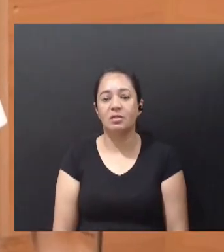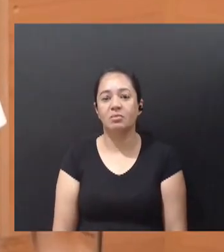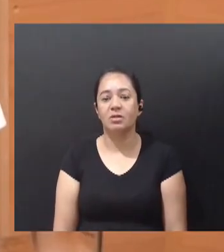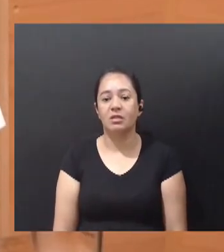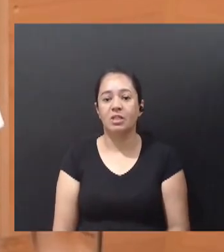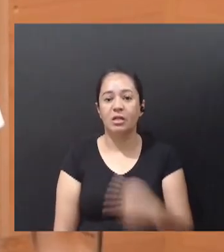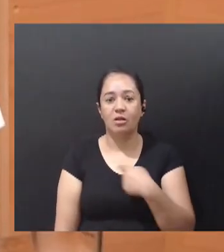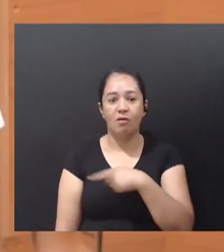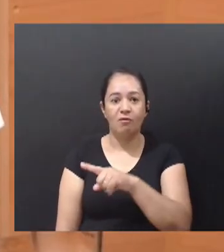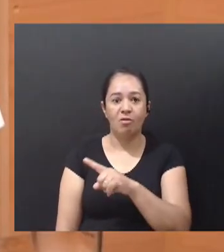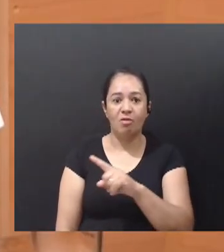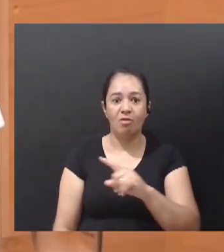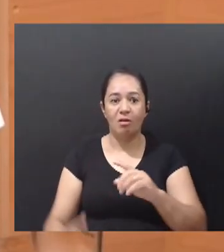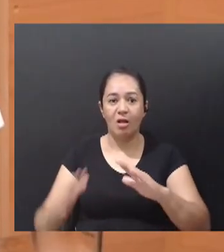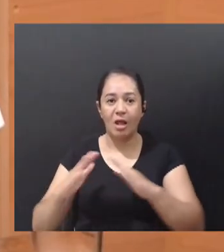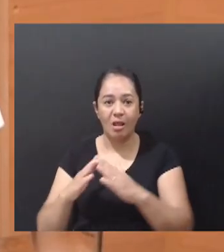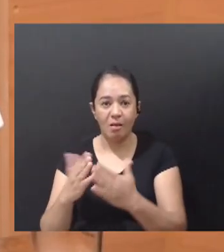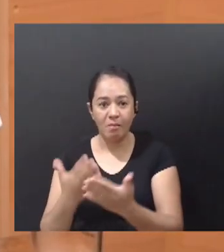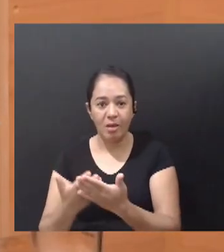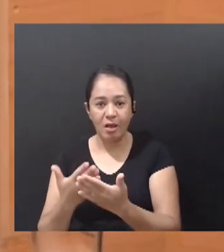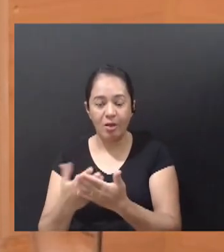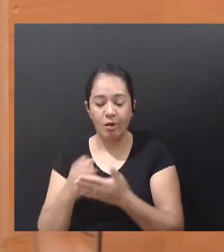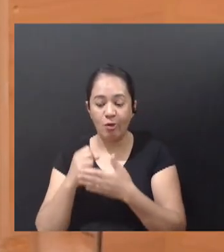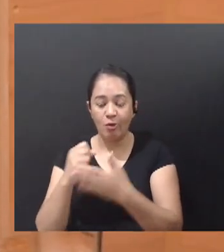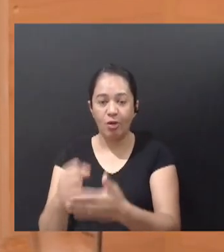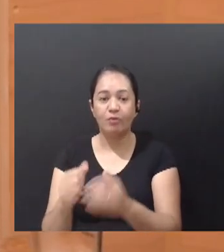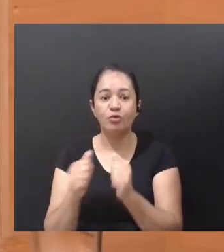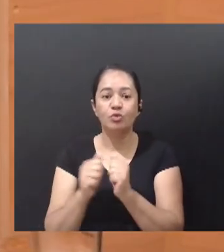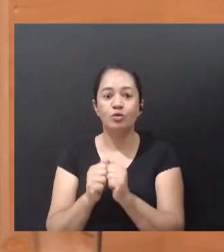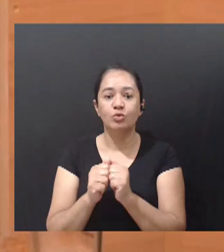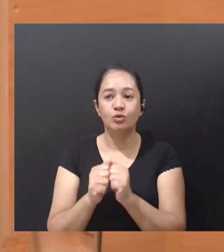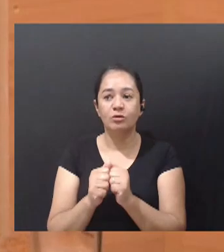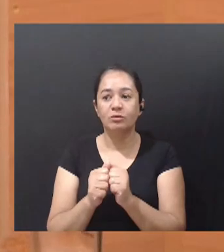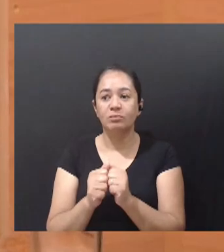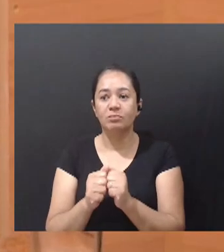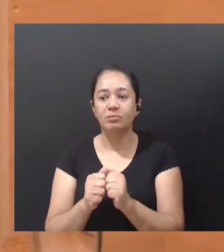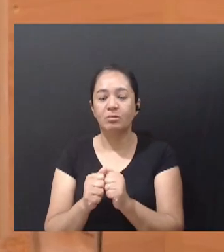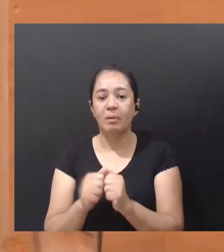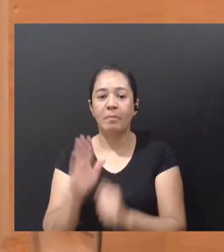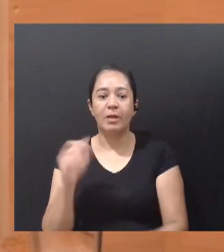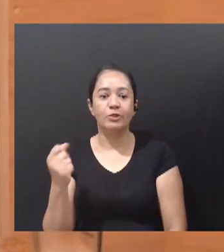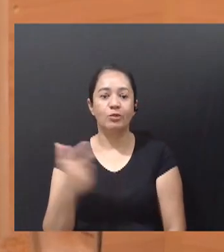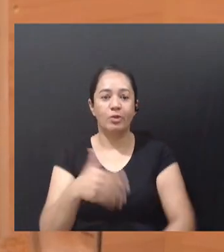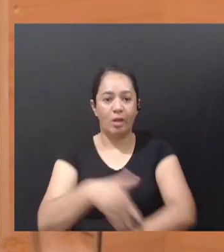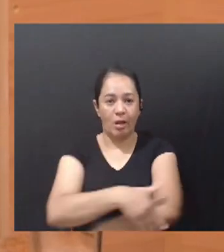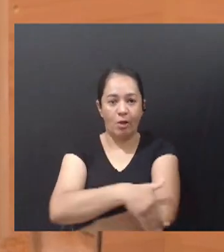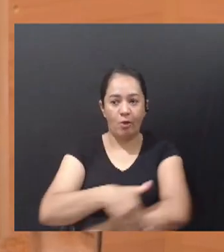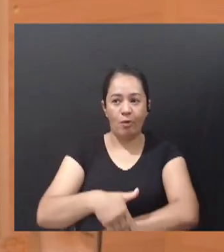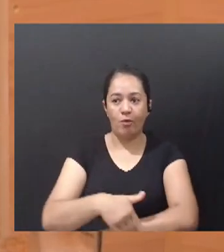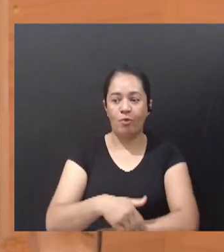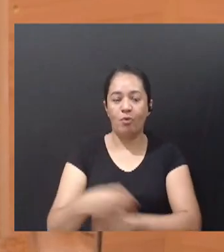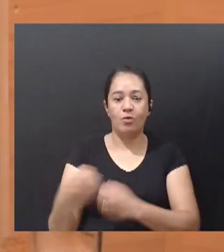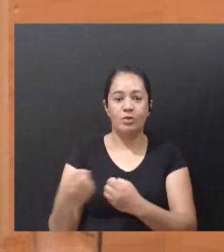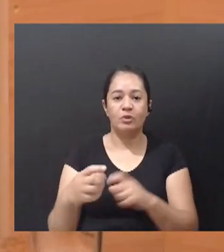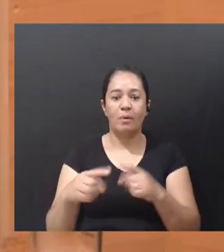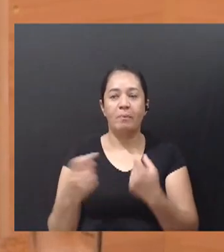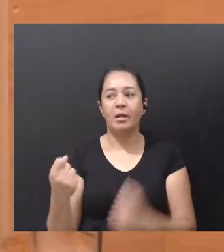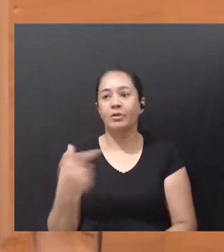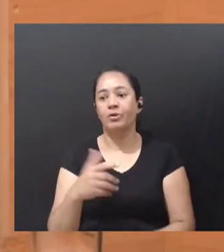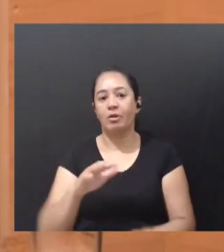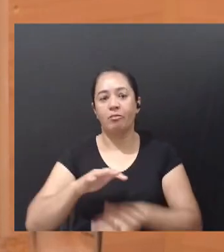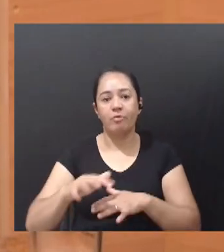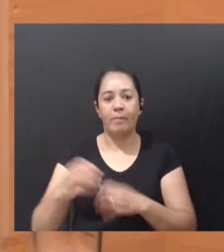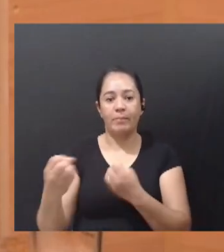aula, eu levo comigo muito mais do que a rua me ensinou, do que o rap me ensinou, do que